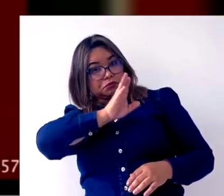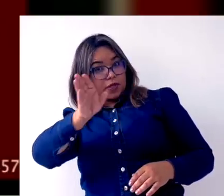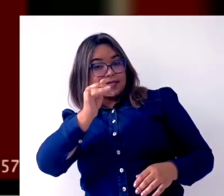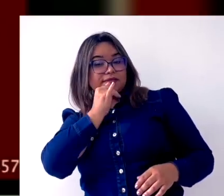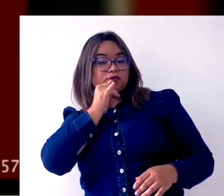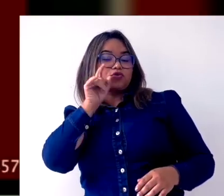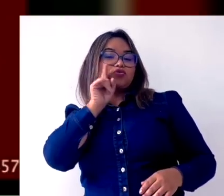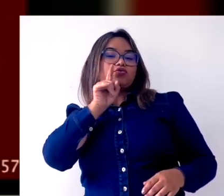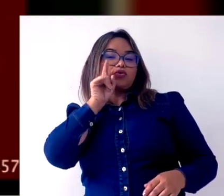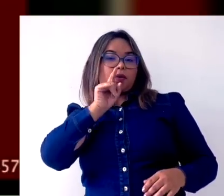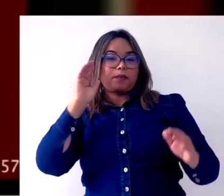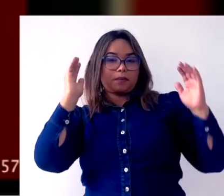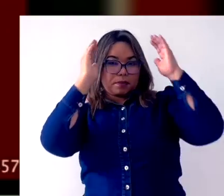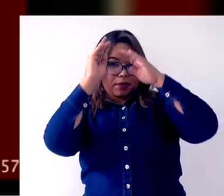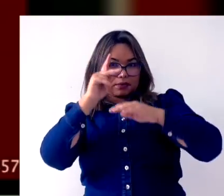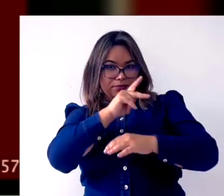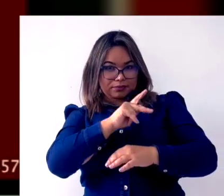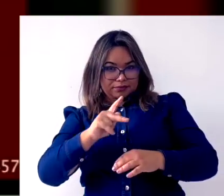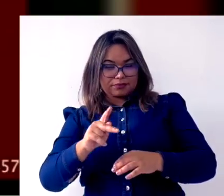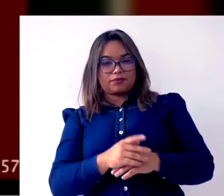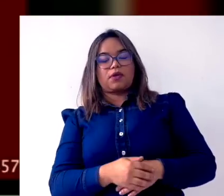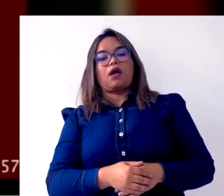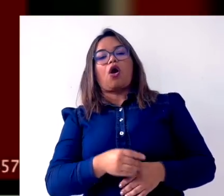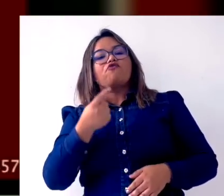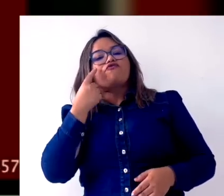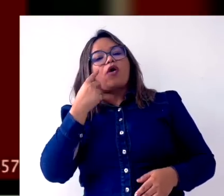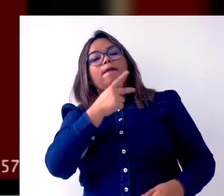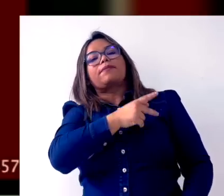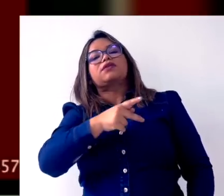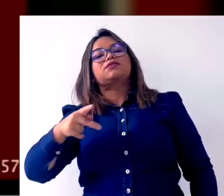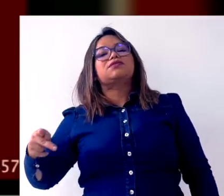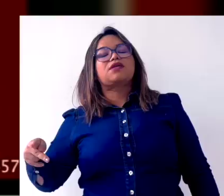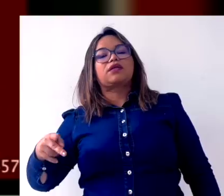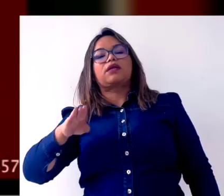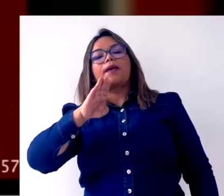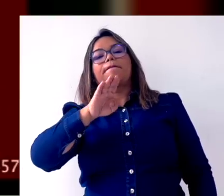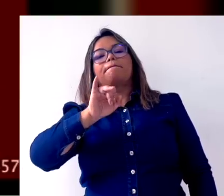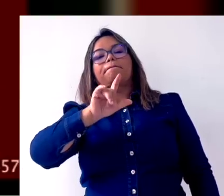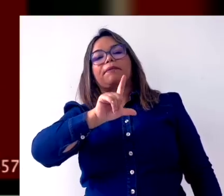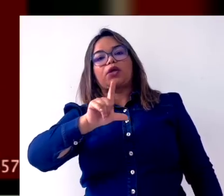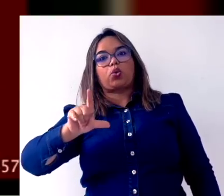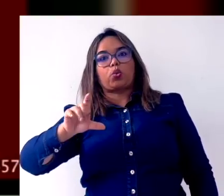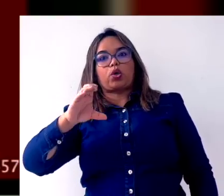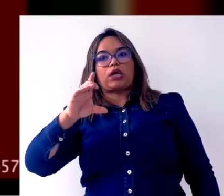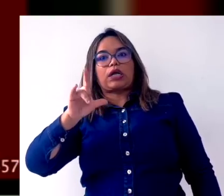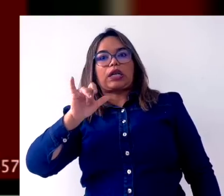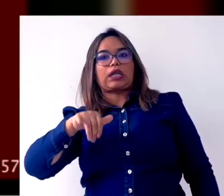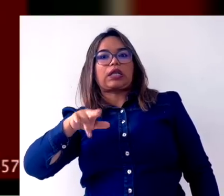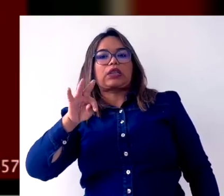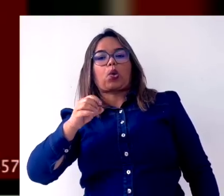Louis. Vamos perguntar então ao presidente Bill Clinton para nos dizer o que ele pensa.